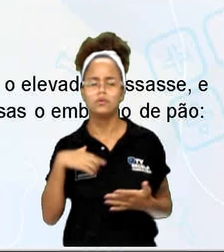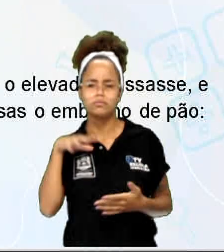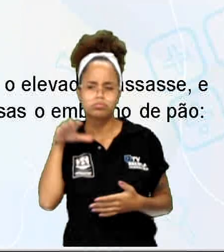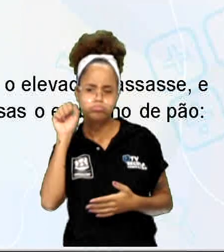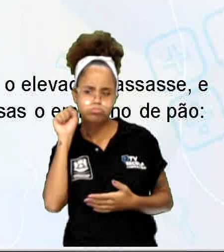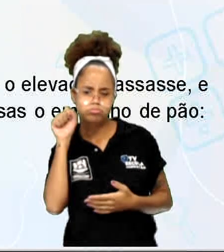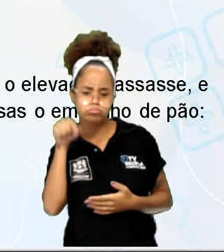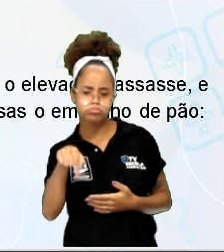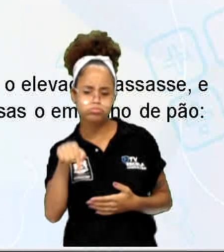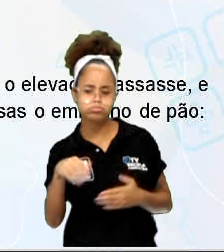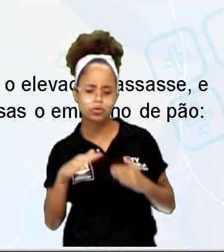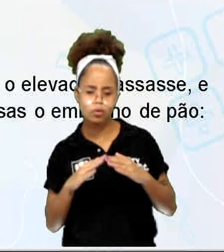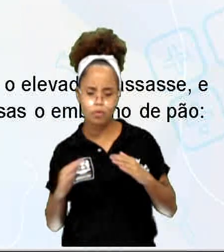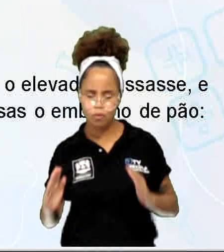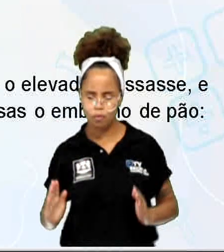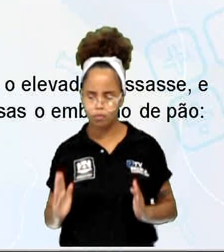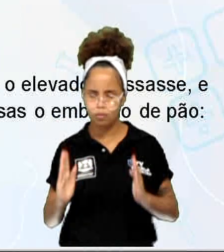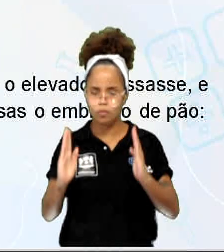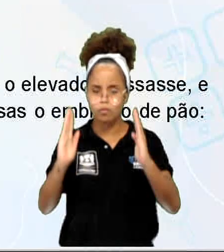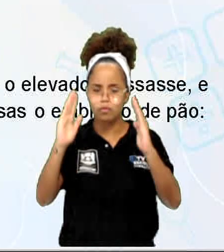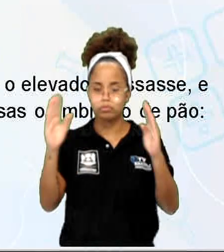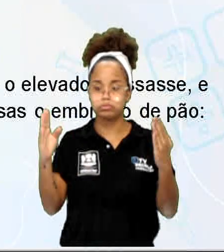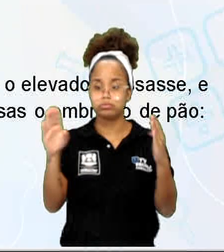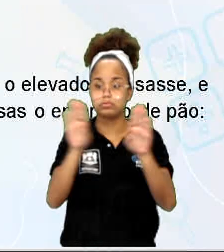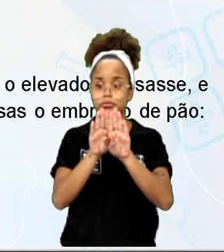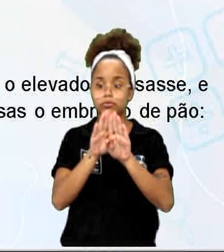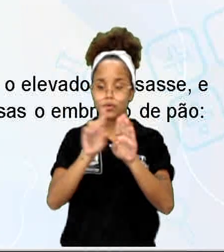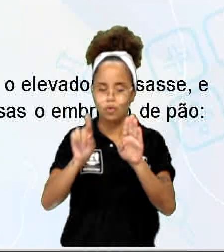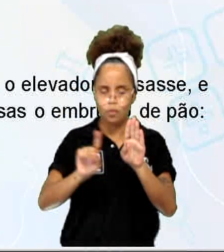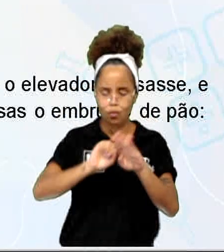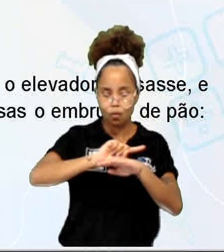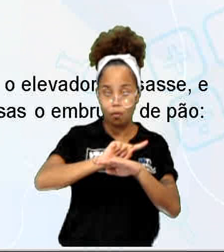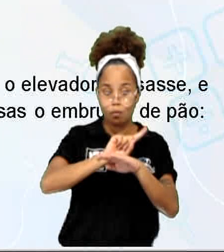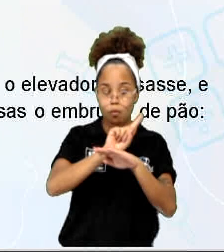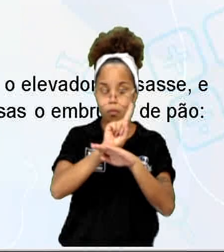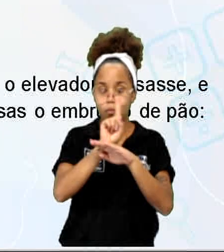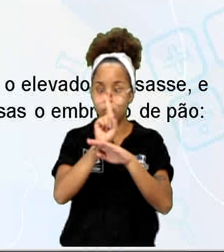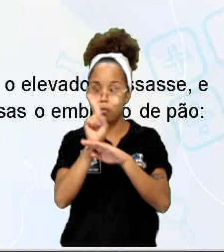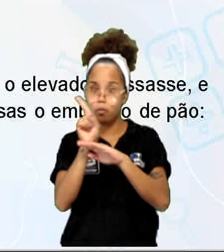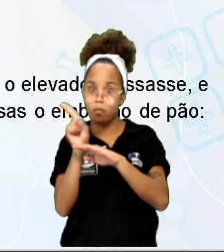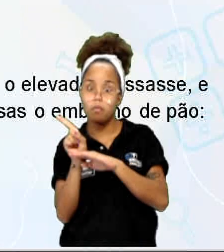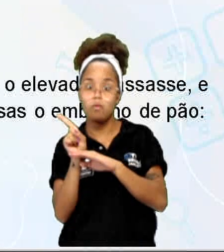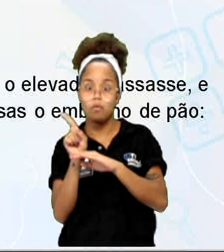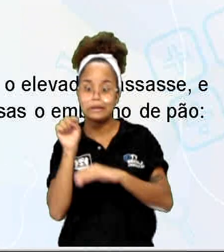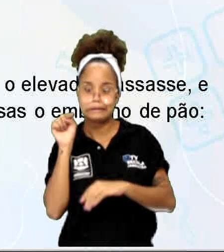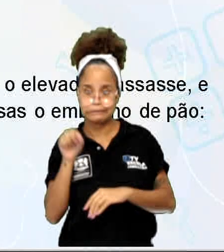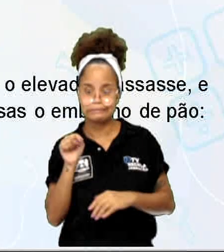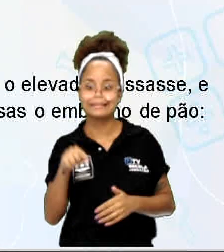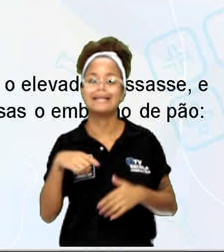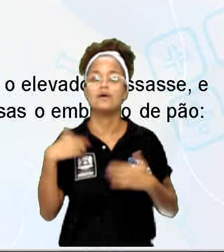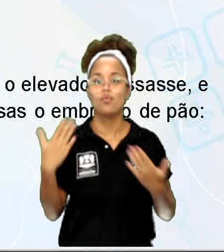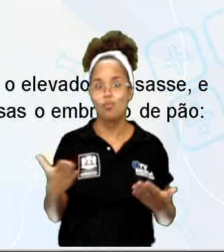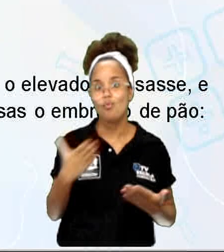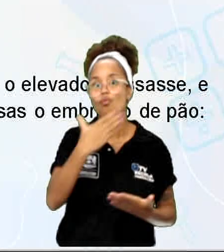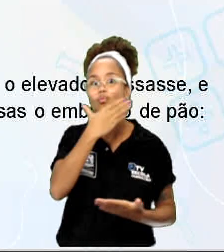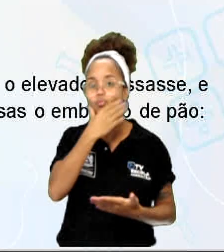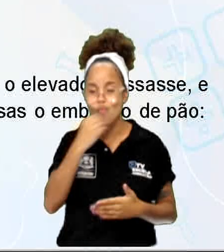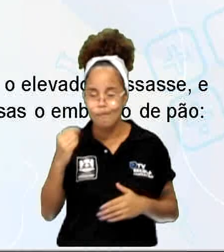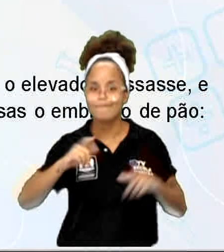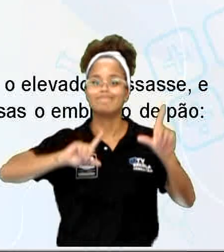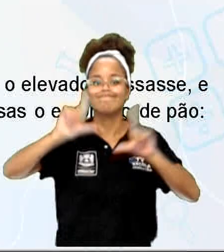embaixo a porta do elevador fechar-se. Viu o ponteiro subir lentamente os andares. Desta vez, era o homem da